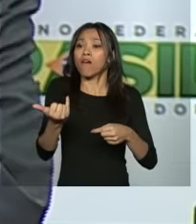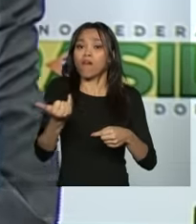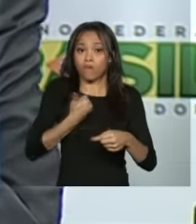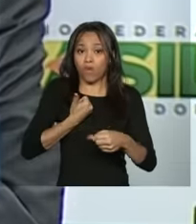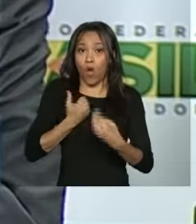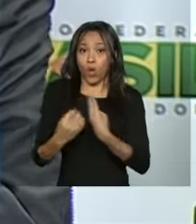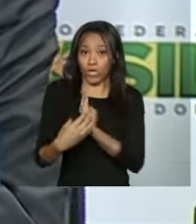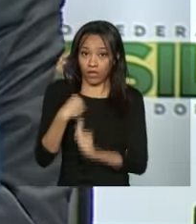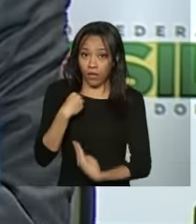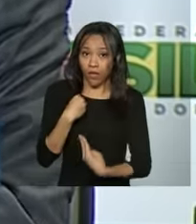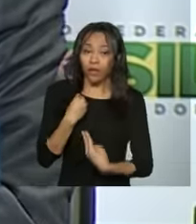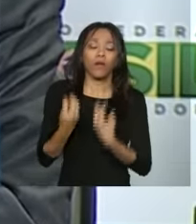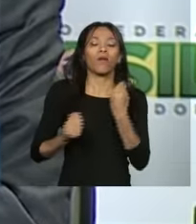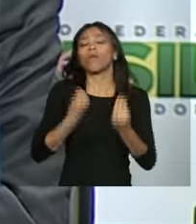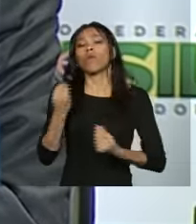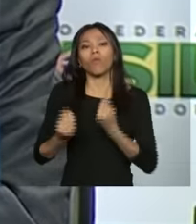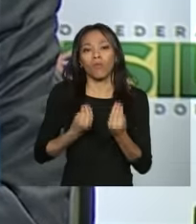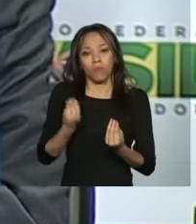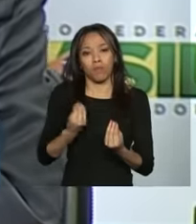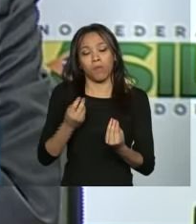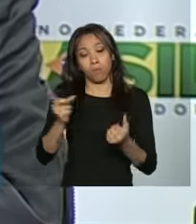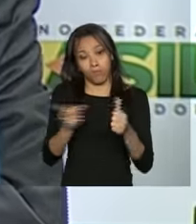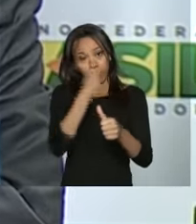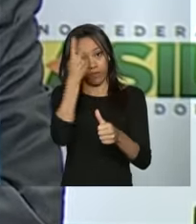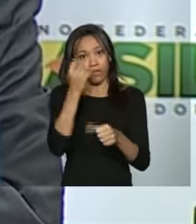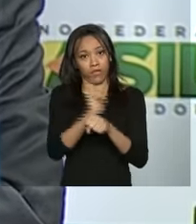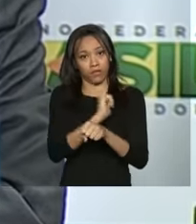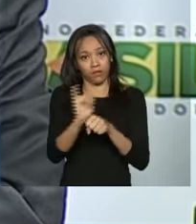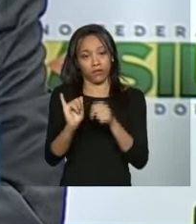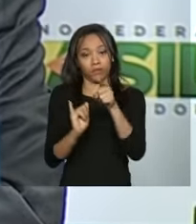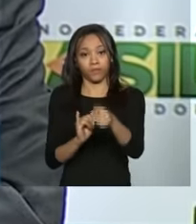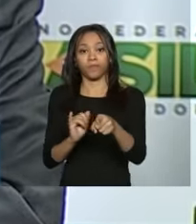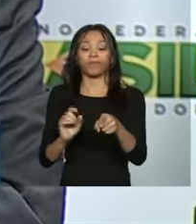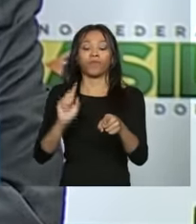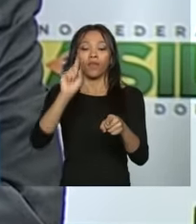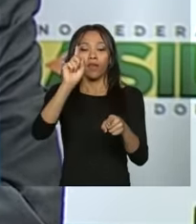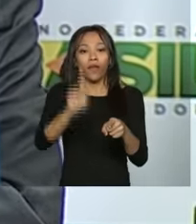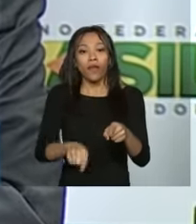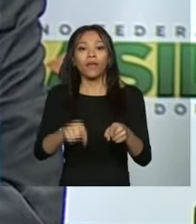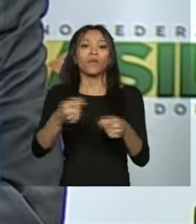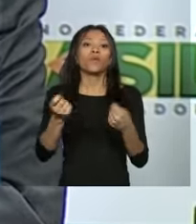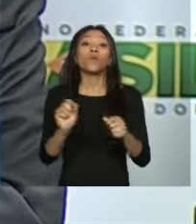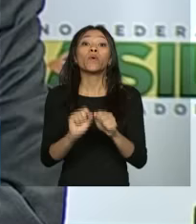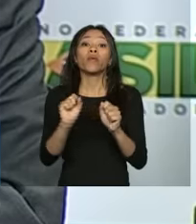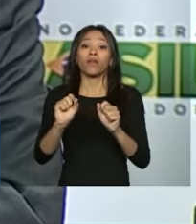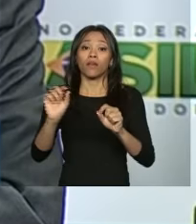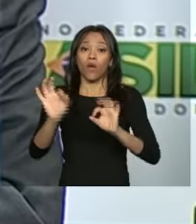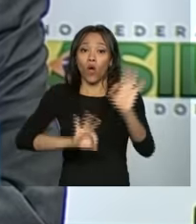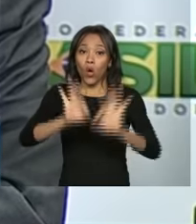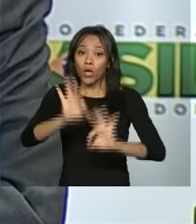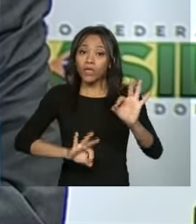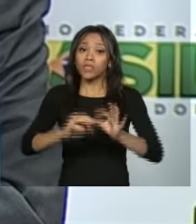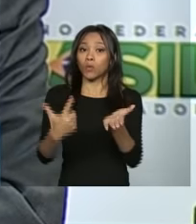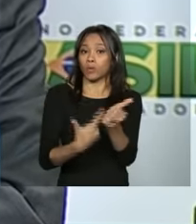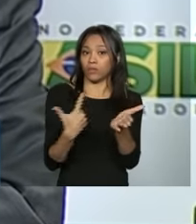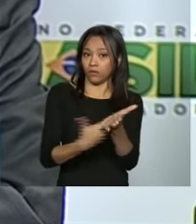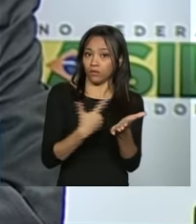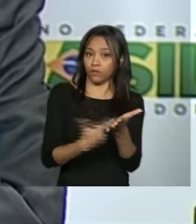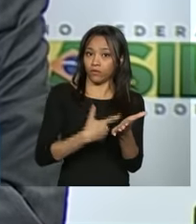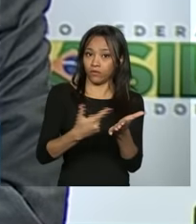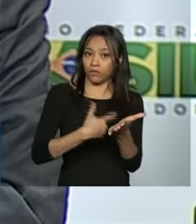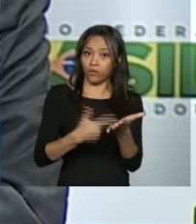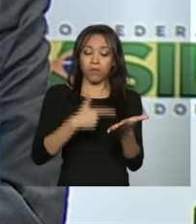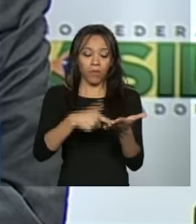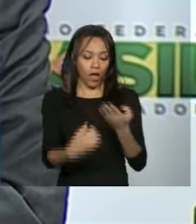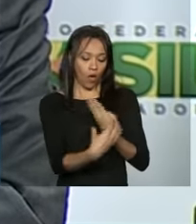utilização Quais são as as medidas primeiro a produção do manual de boas práticas para aquisição e